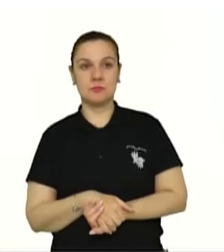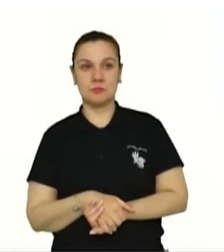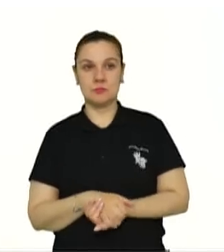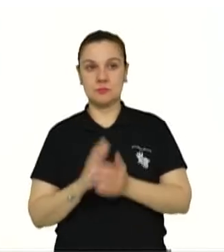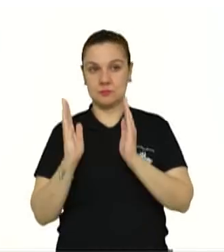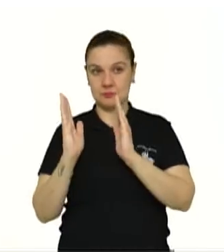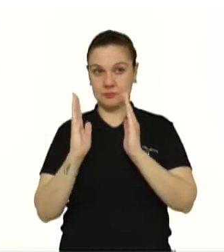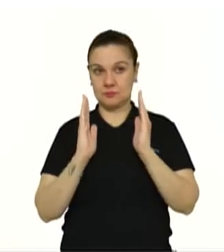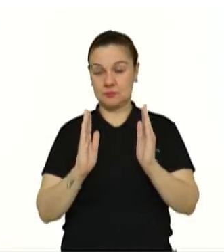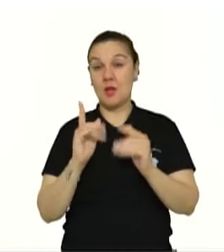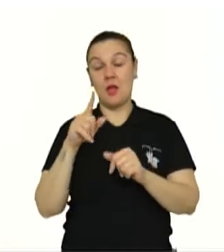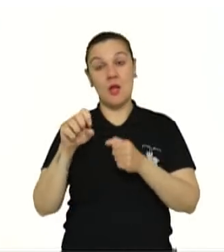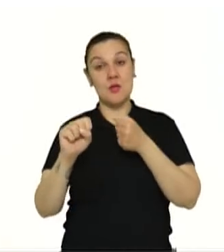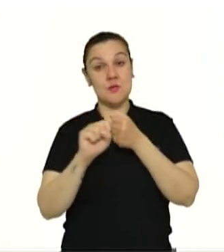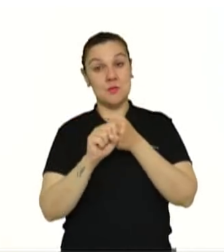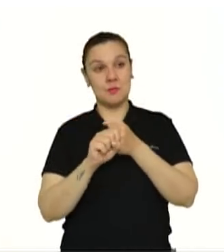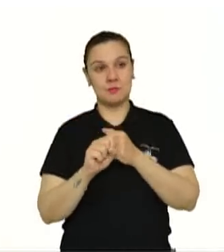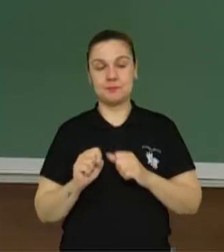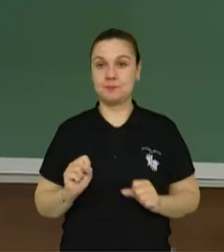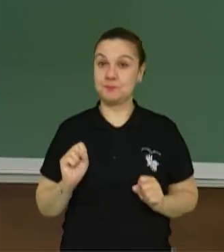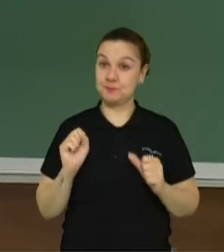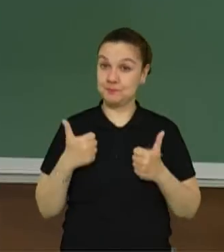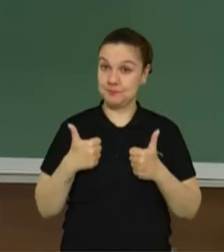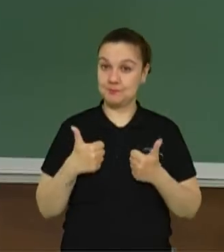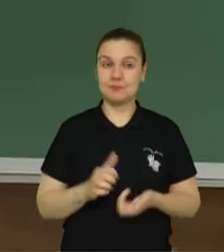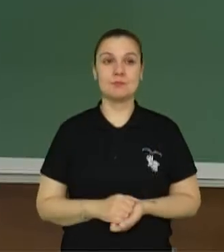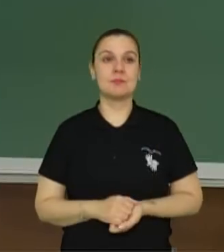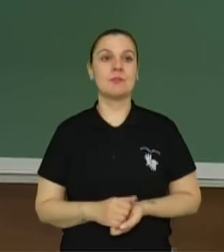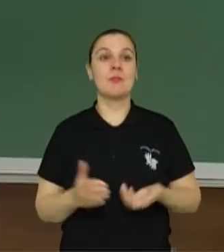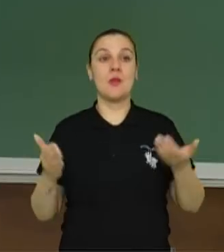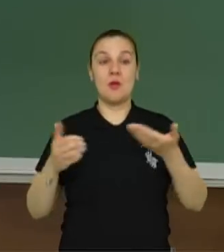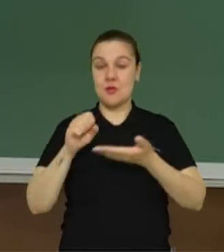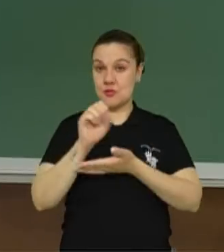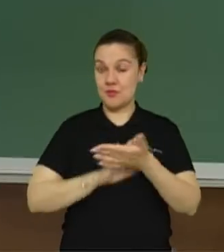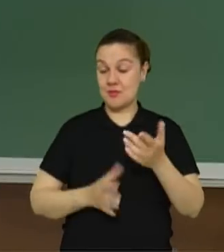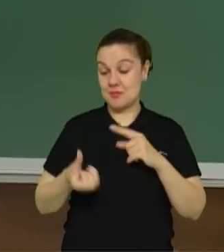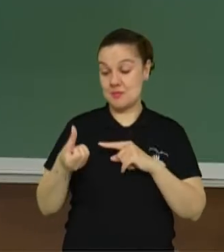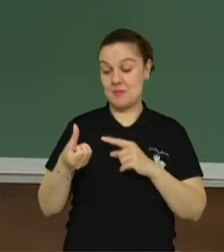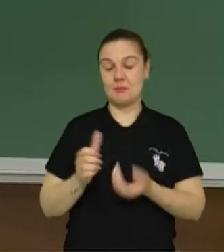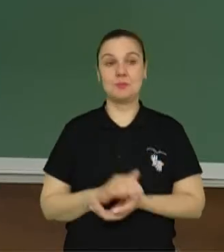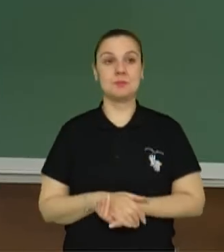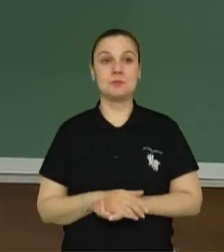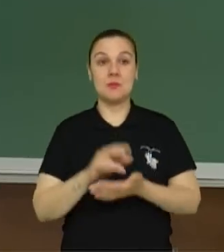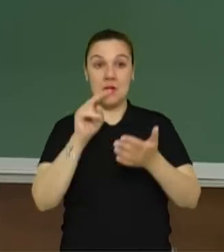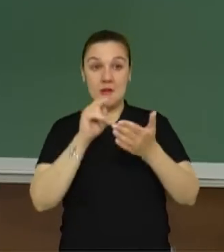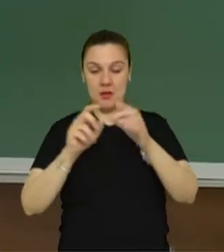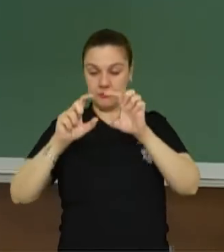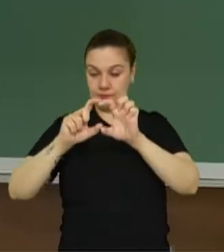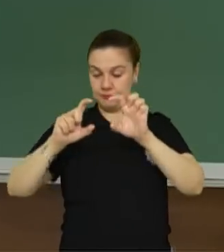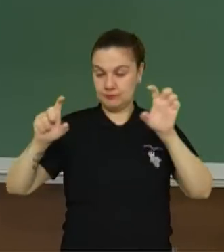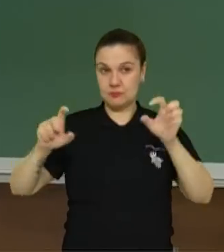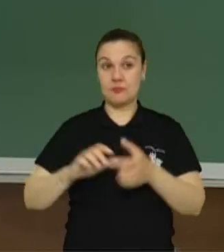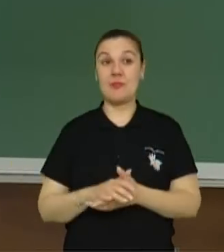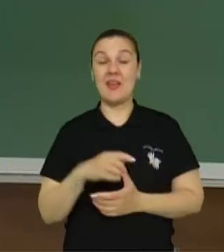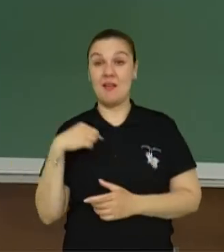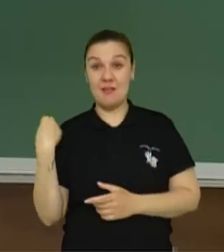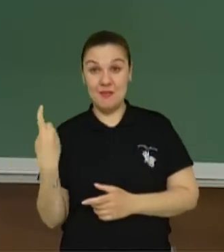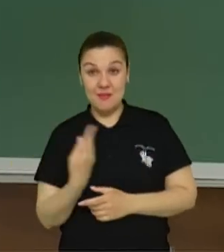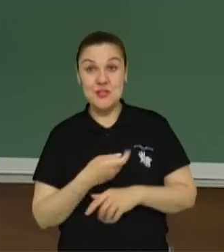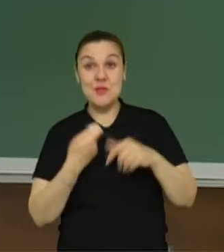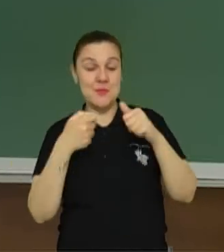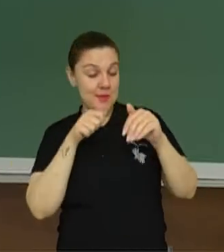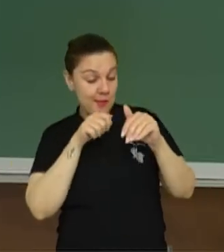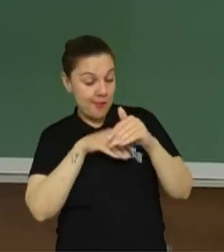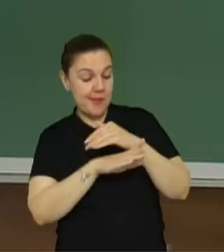termo faturas é um substantivo. Valeu? E a atividade 6, leia o enunciado aqui comigo. Nós